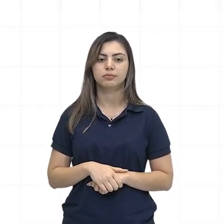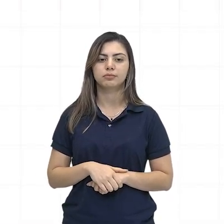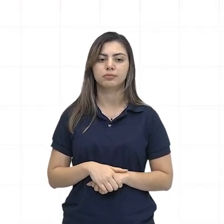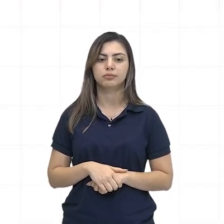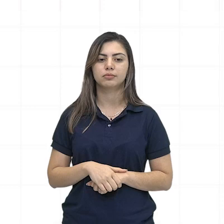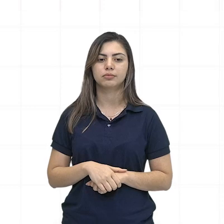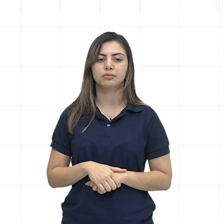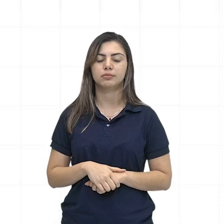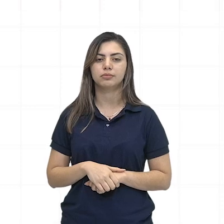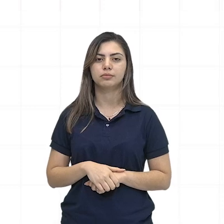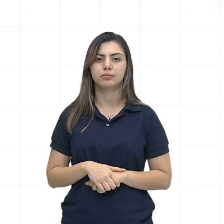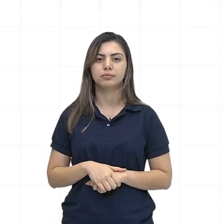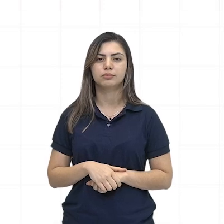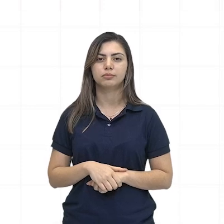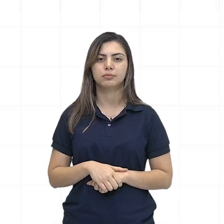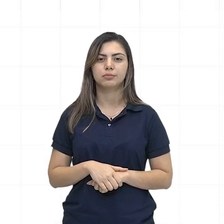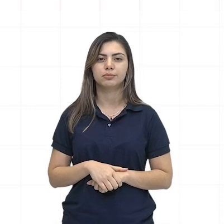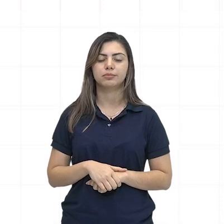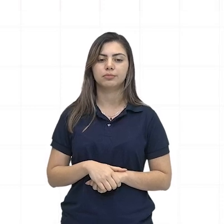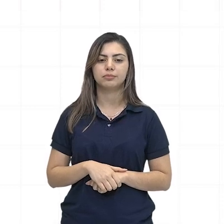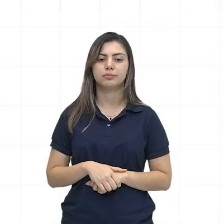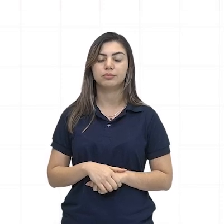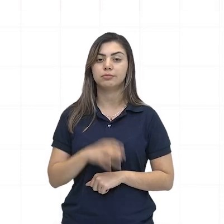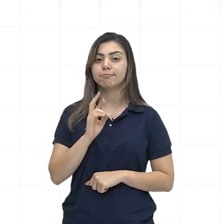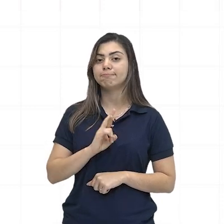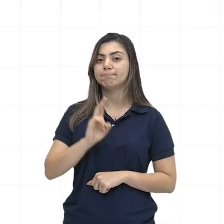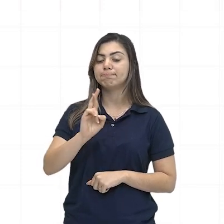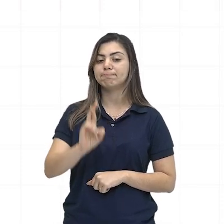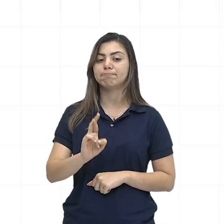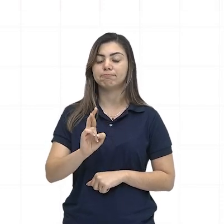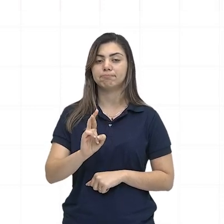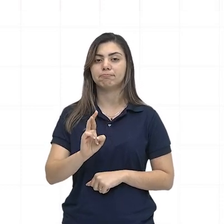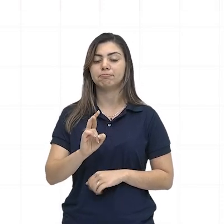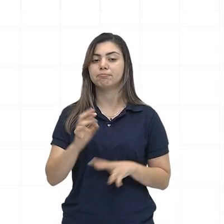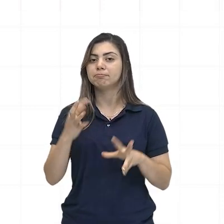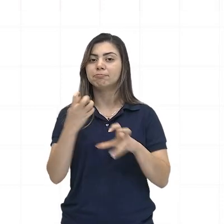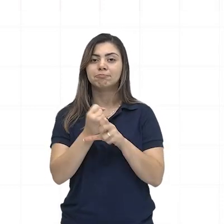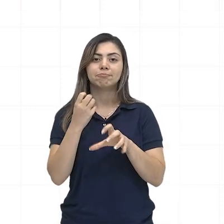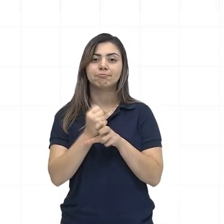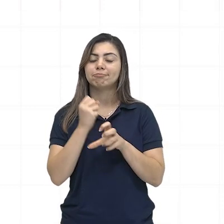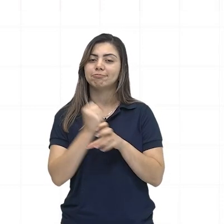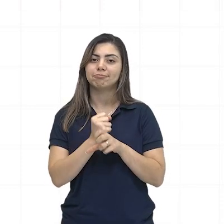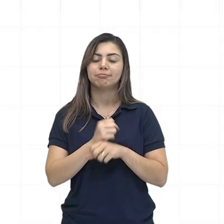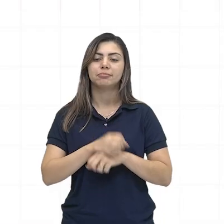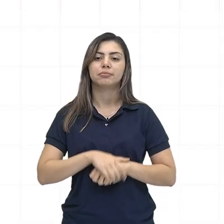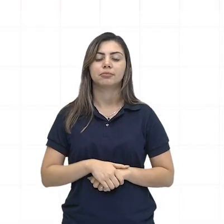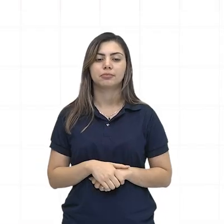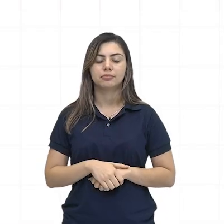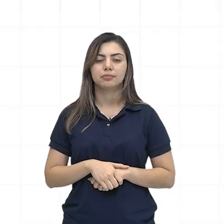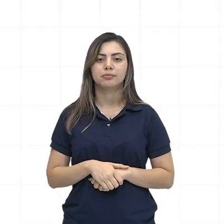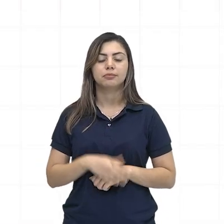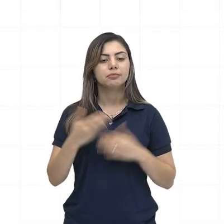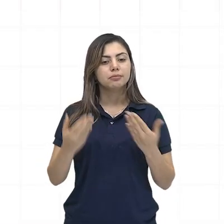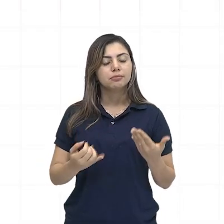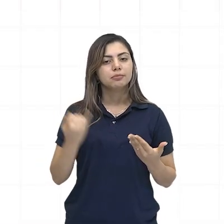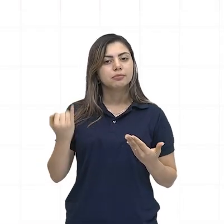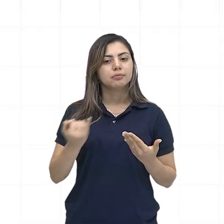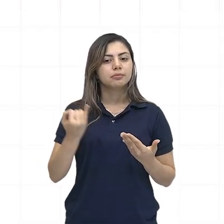mais 15. Daqui vai ser igual. Aí somos, né? Importante que nós